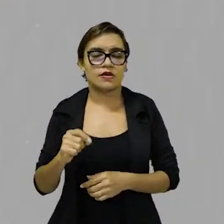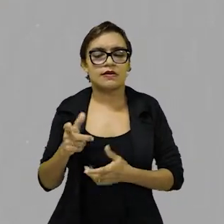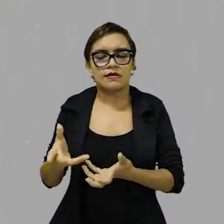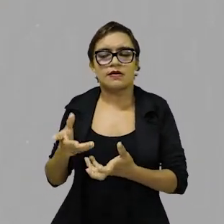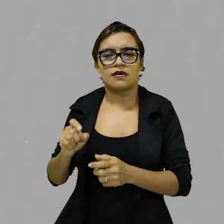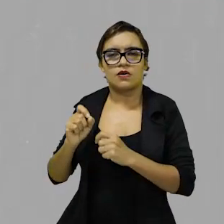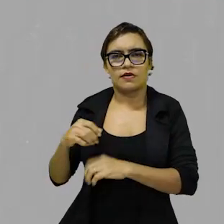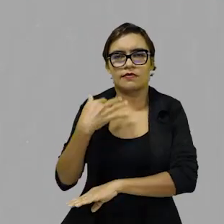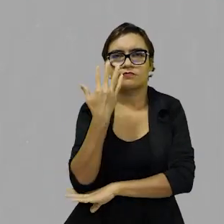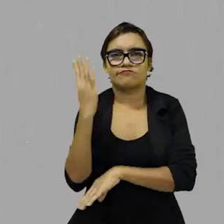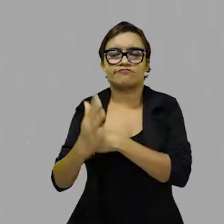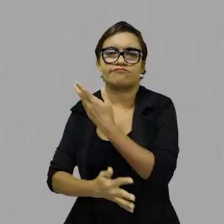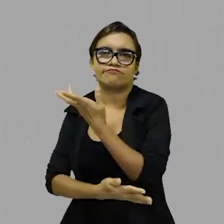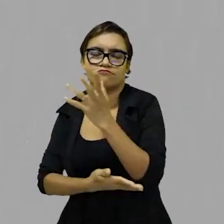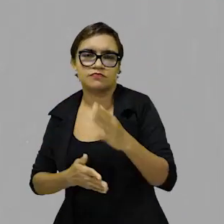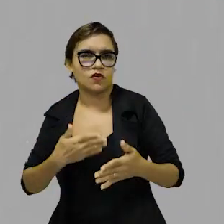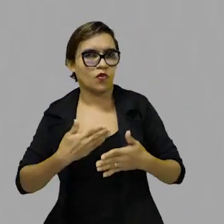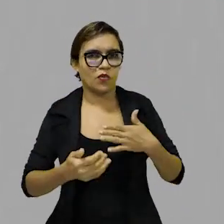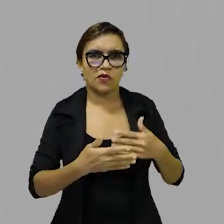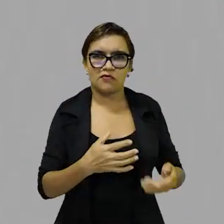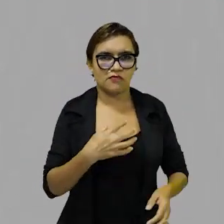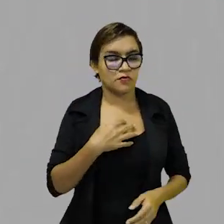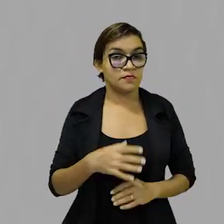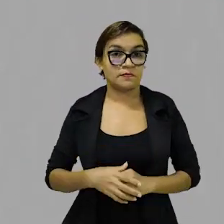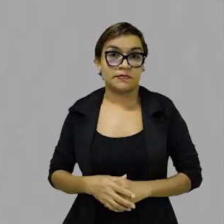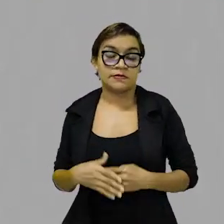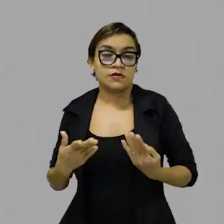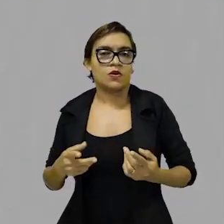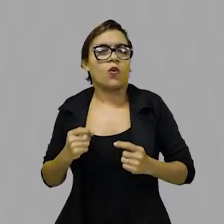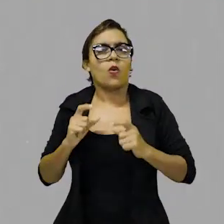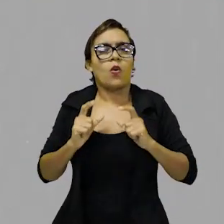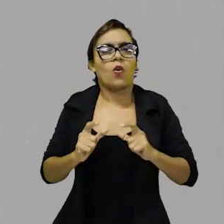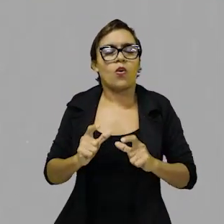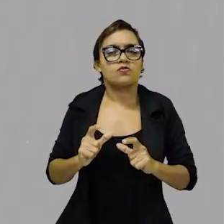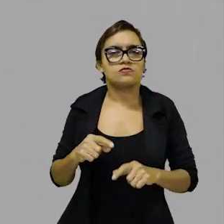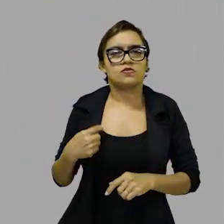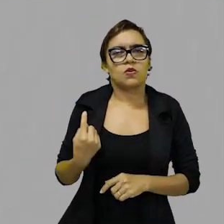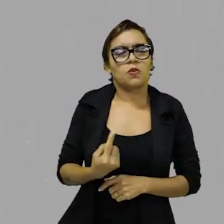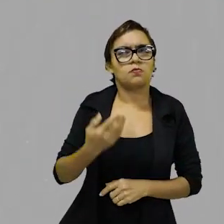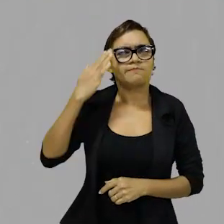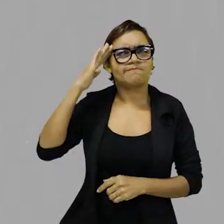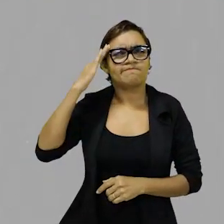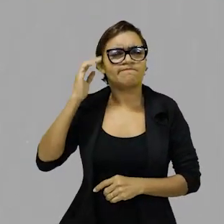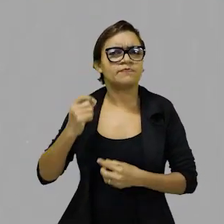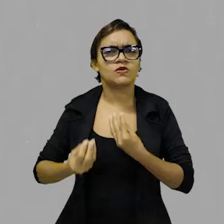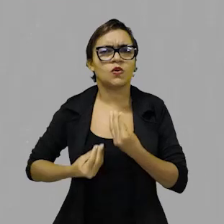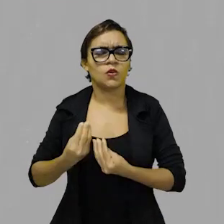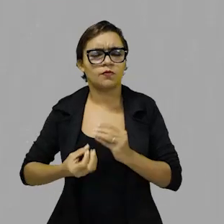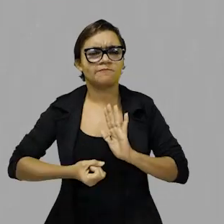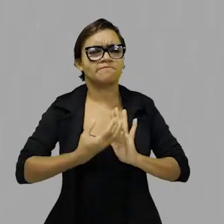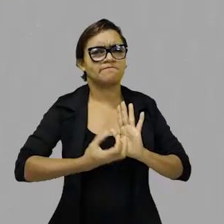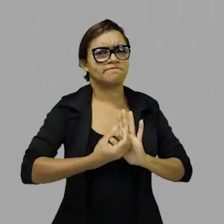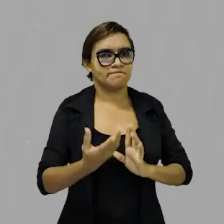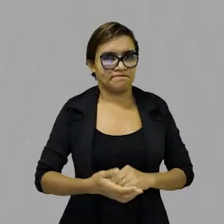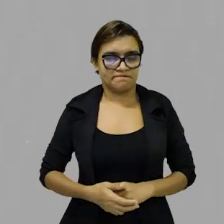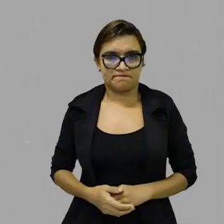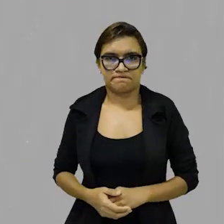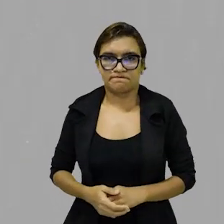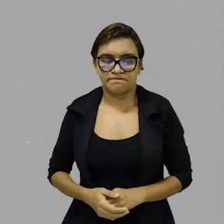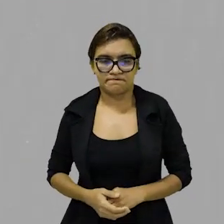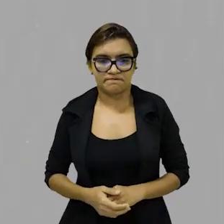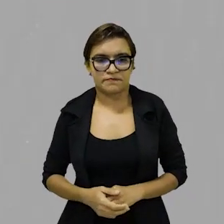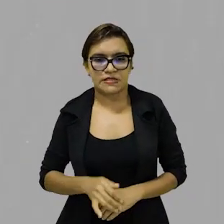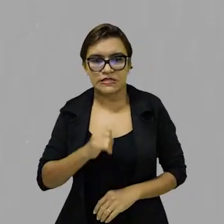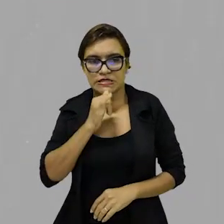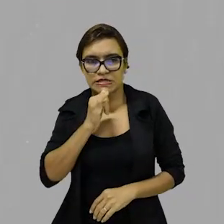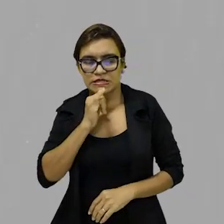retornar à natureza de qualquer maneira. Bom, onde é que a gente entra hoje no expressionismo? Vamos lá.